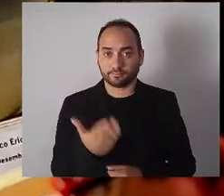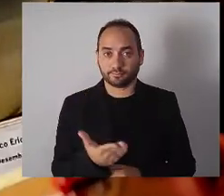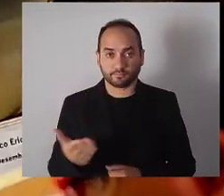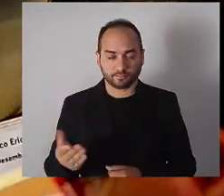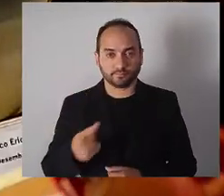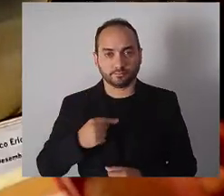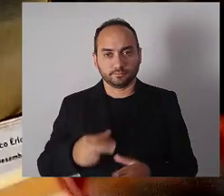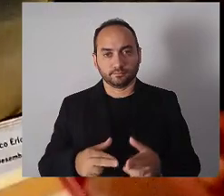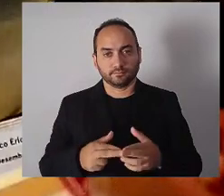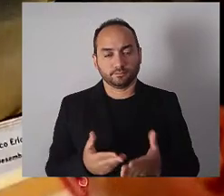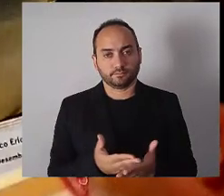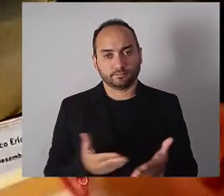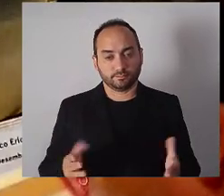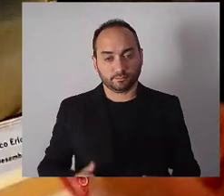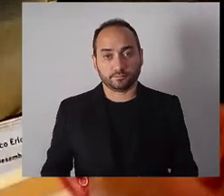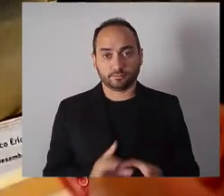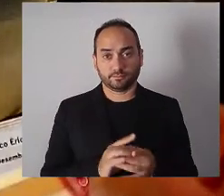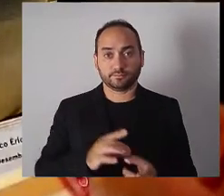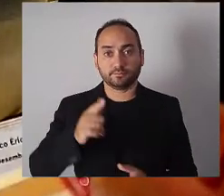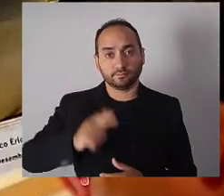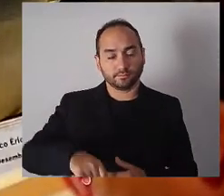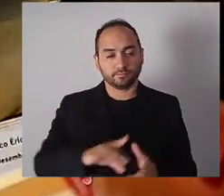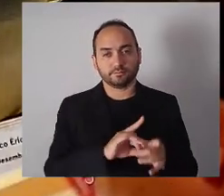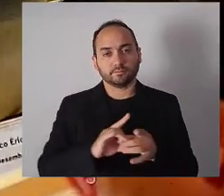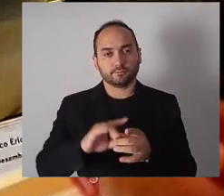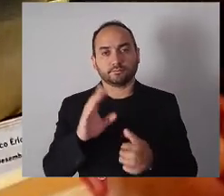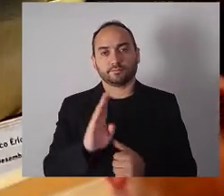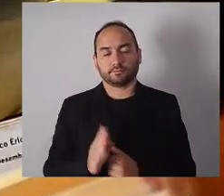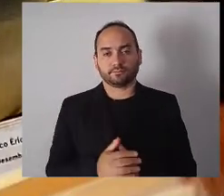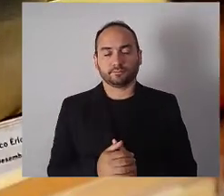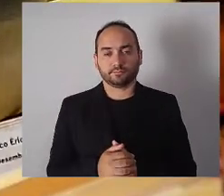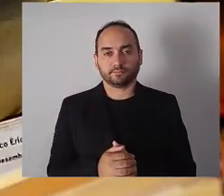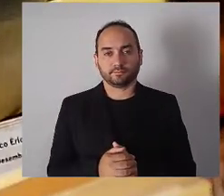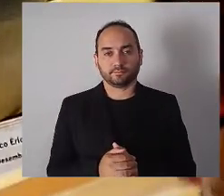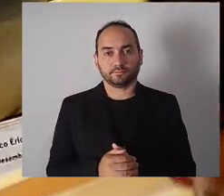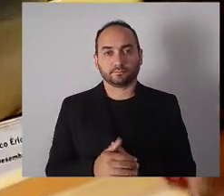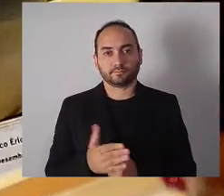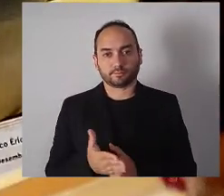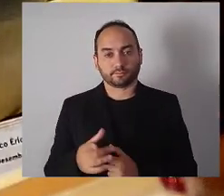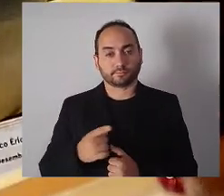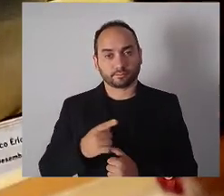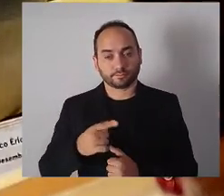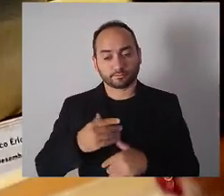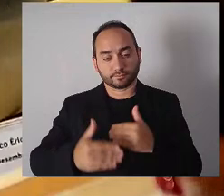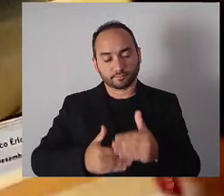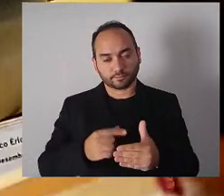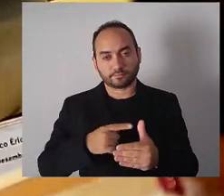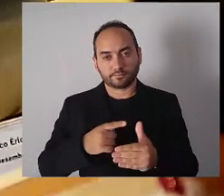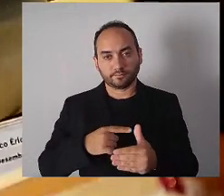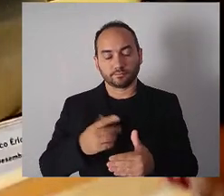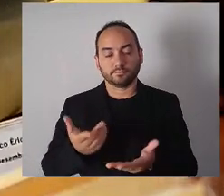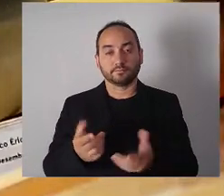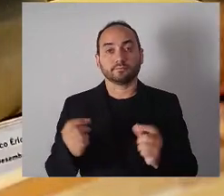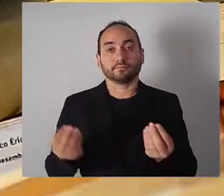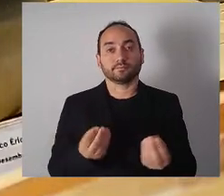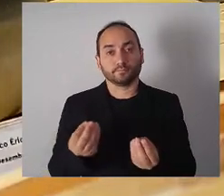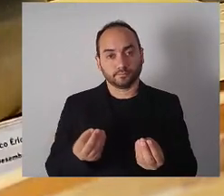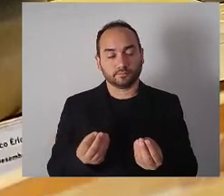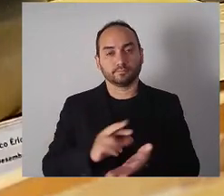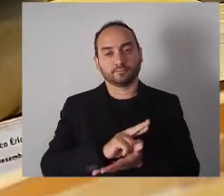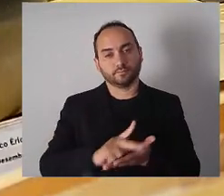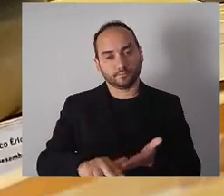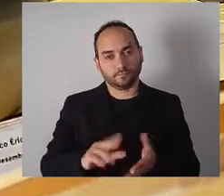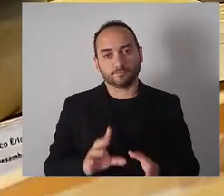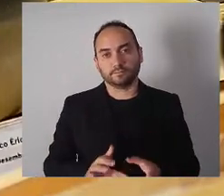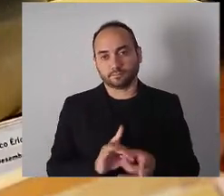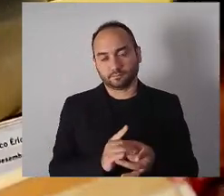do requerido, para se filiar novamente à União Brasil. Tal medida, embora contraditória, seria suficiente para afastar o justo motivo da